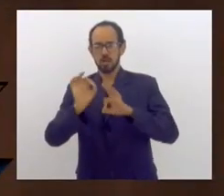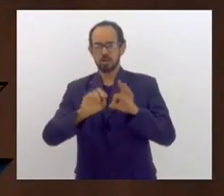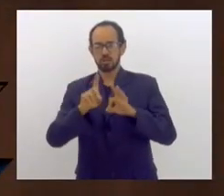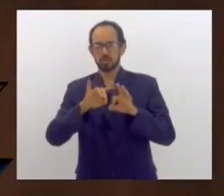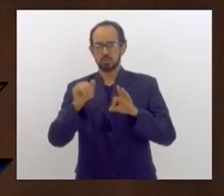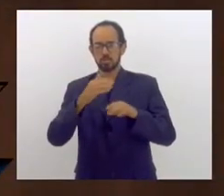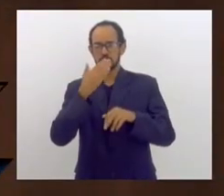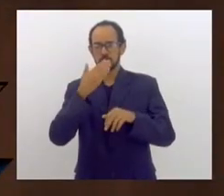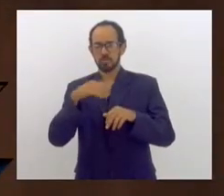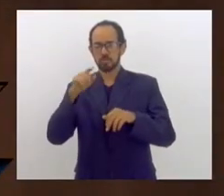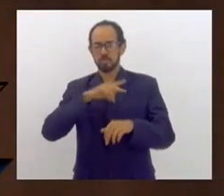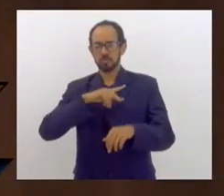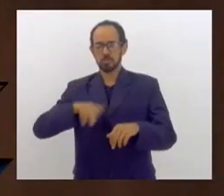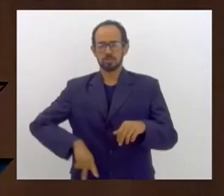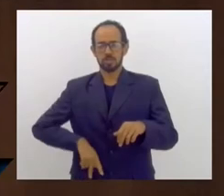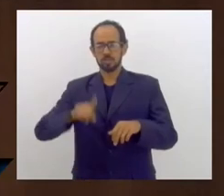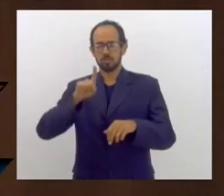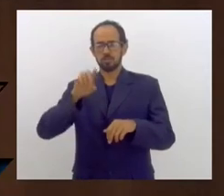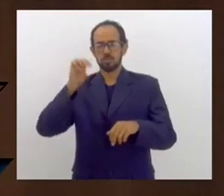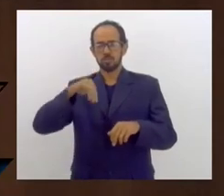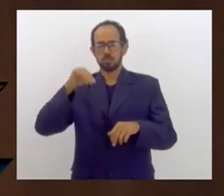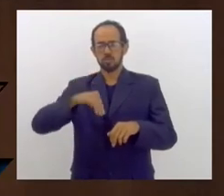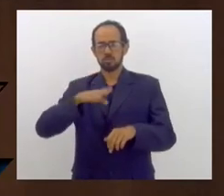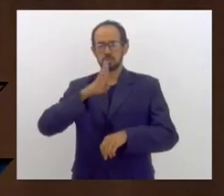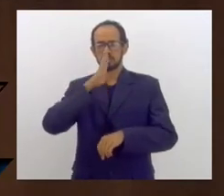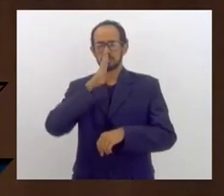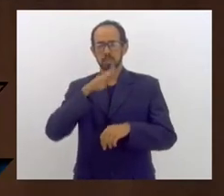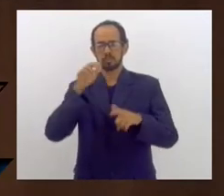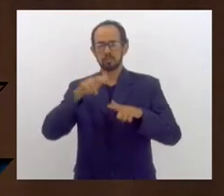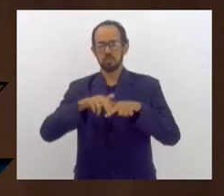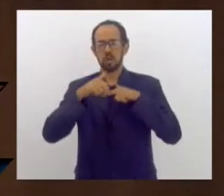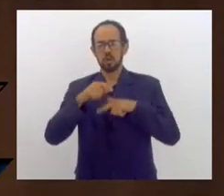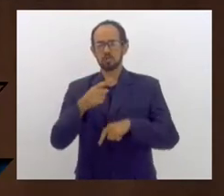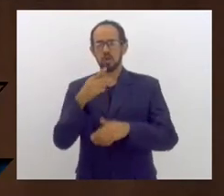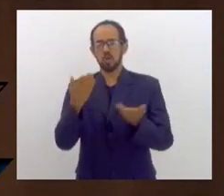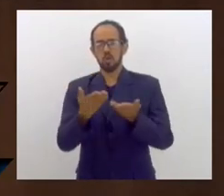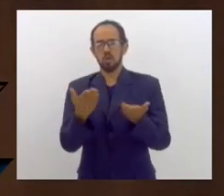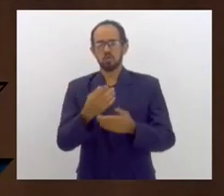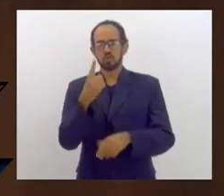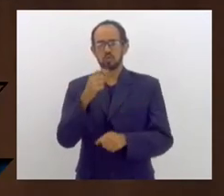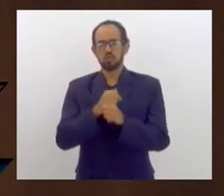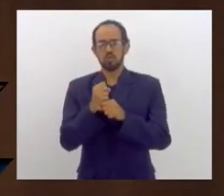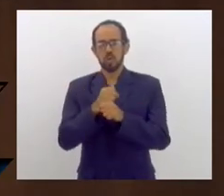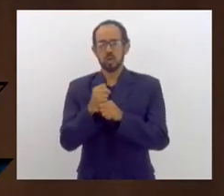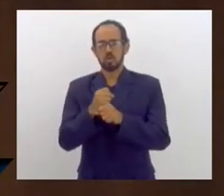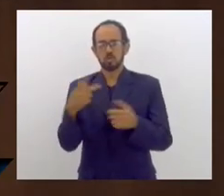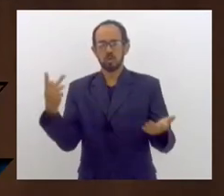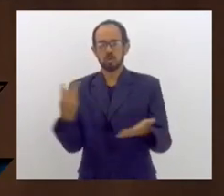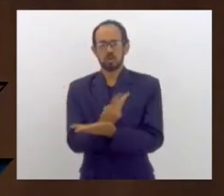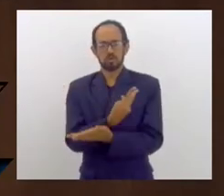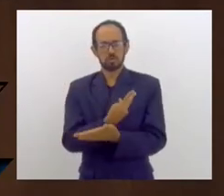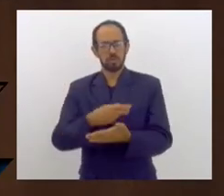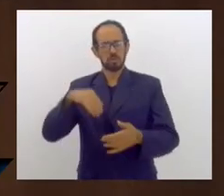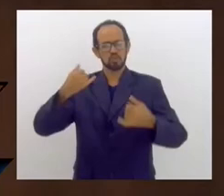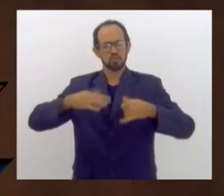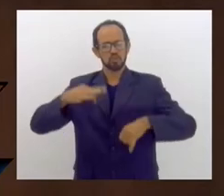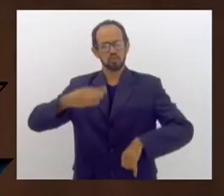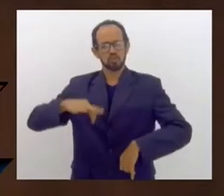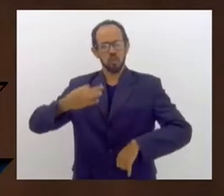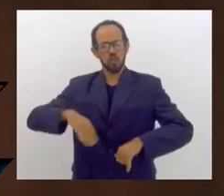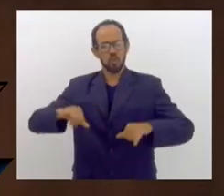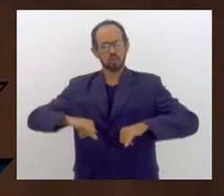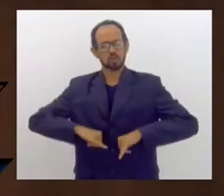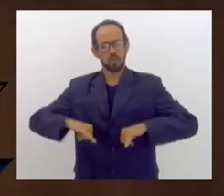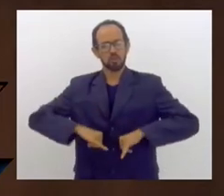à presidência um minuto de silêncio, em virtude de hoje completar um ano da tragédia que trouxe muita dor, muita